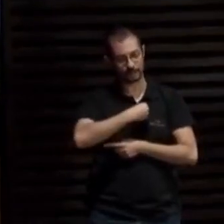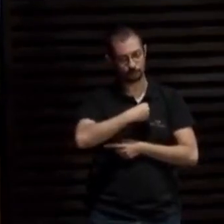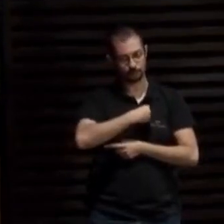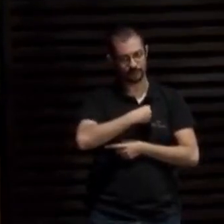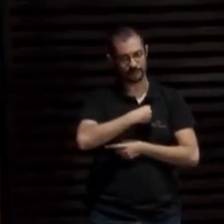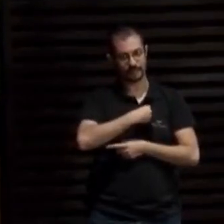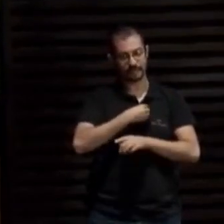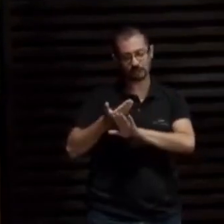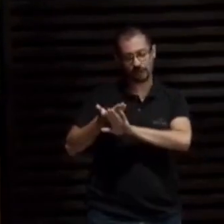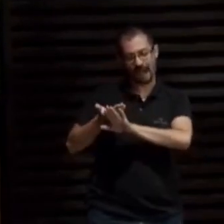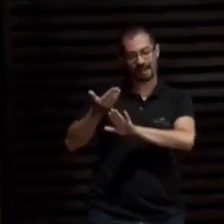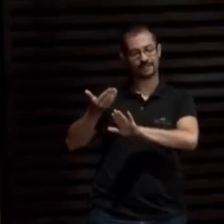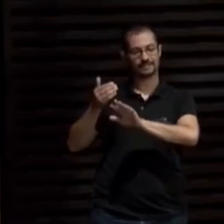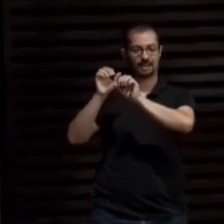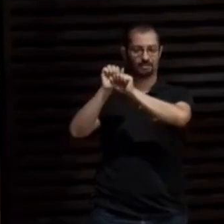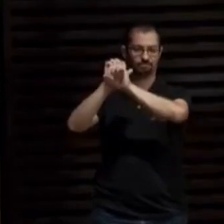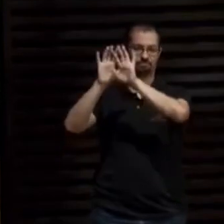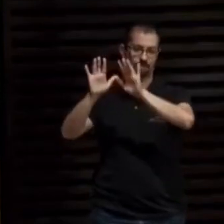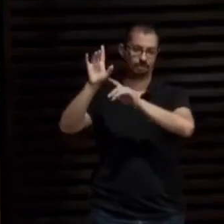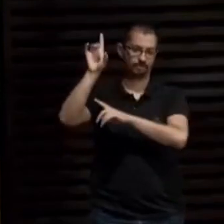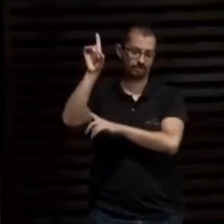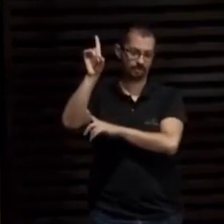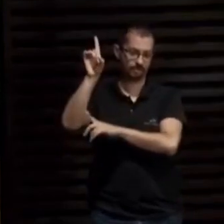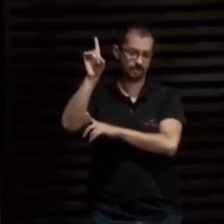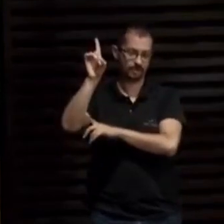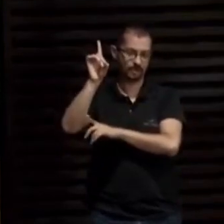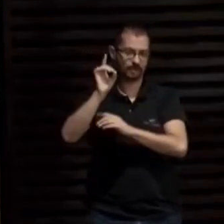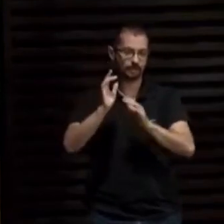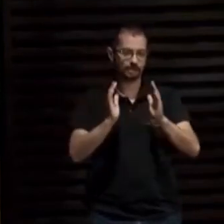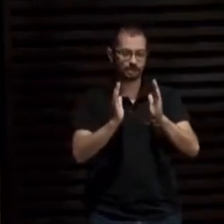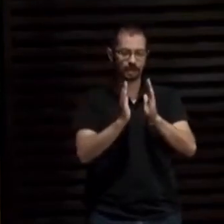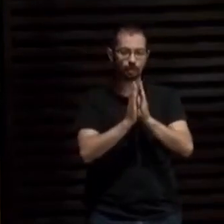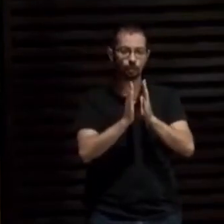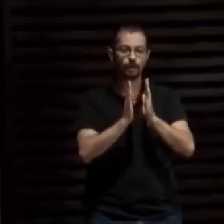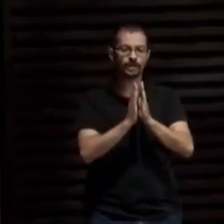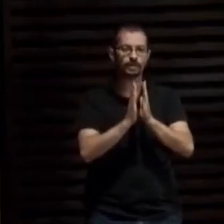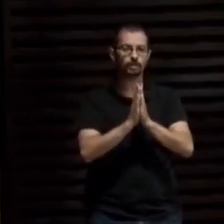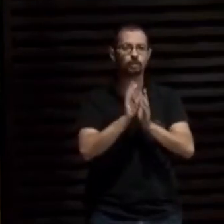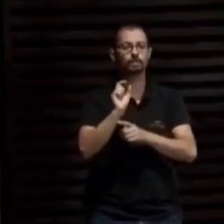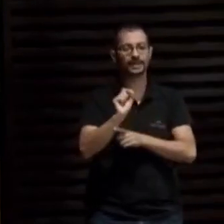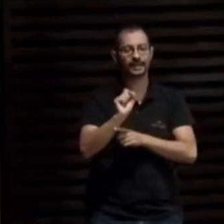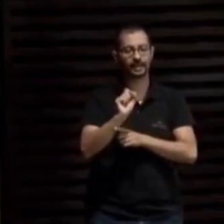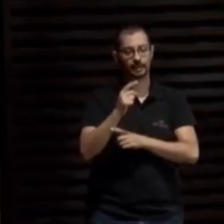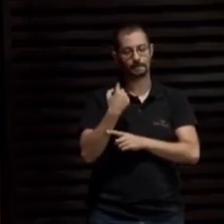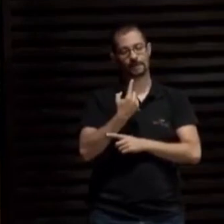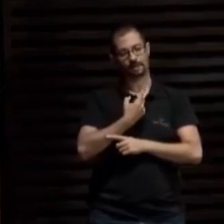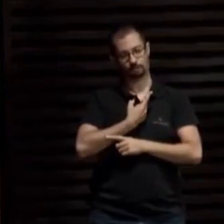da glória de Deus. Então ele está orando em nosso benefício.